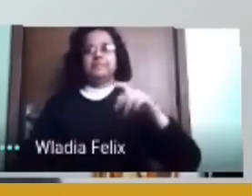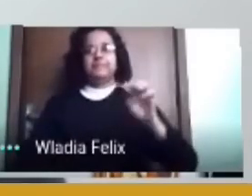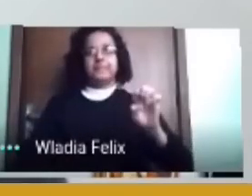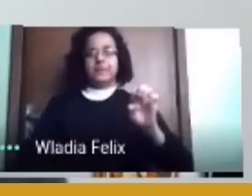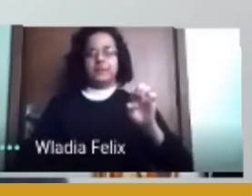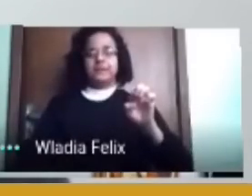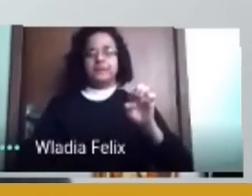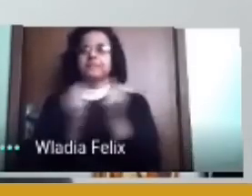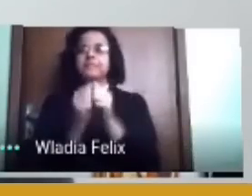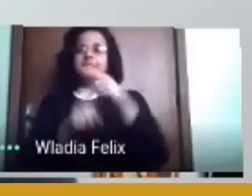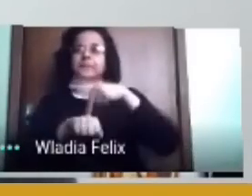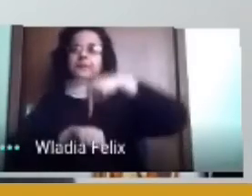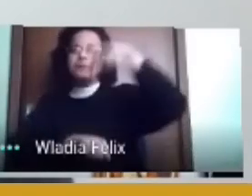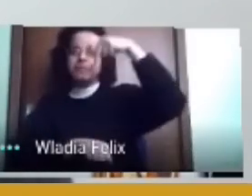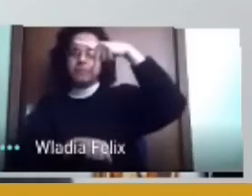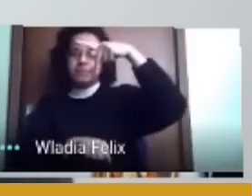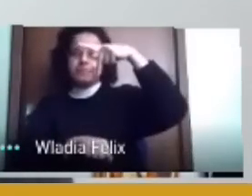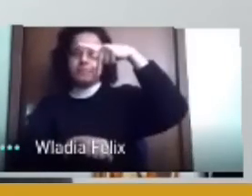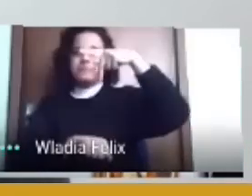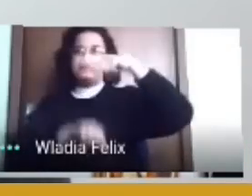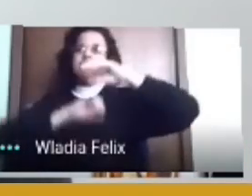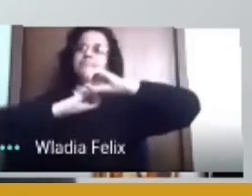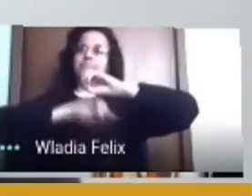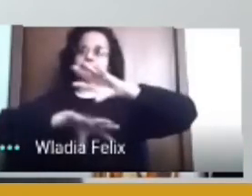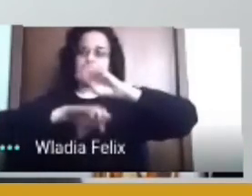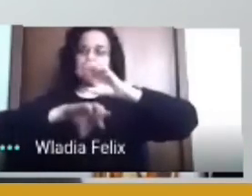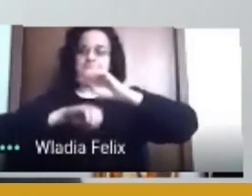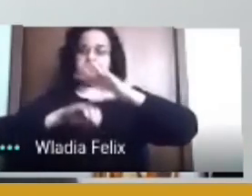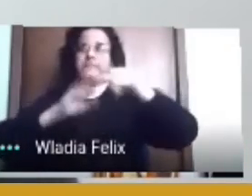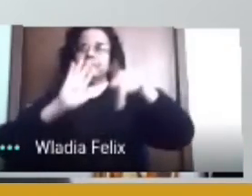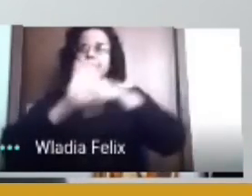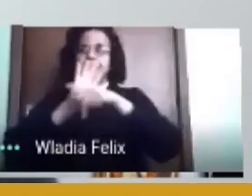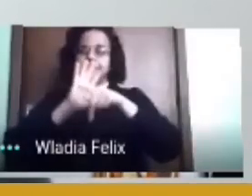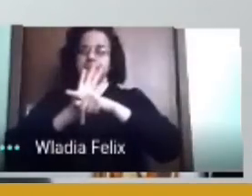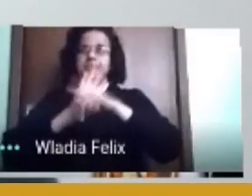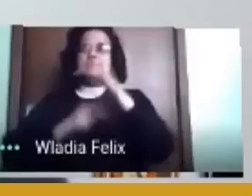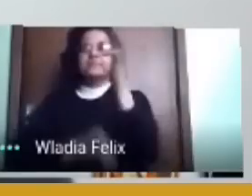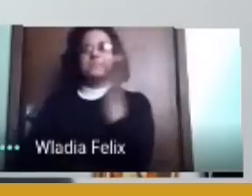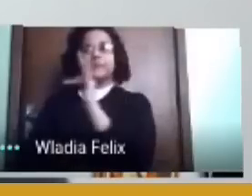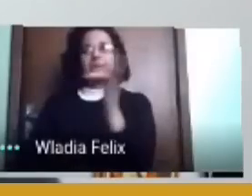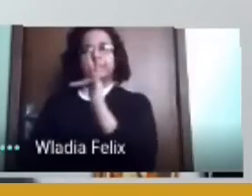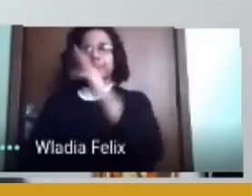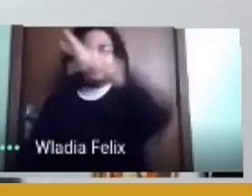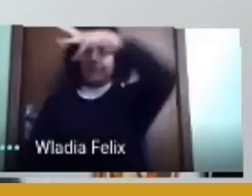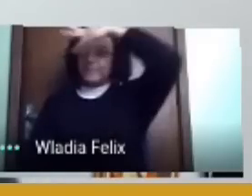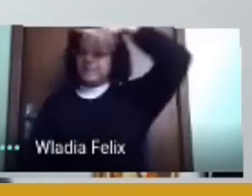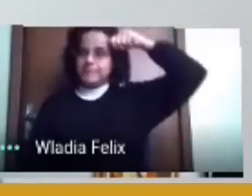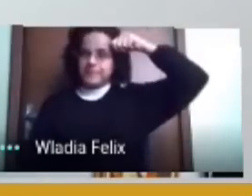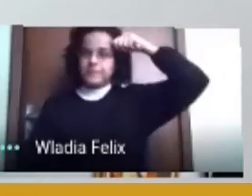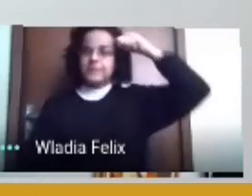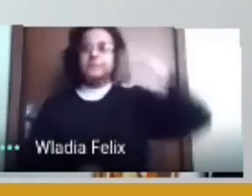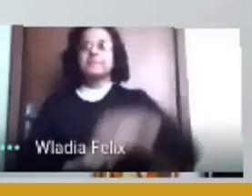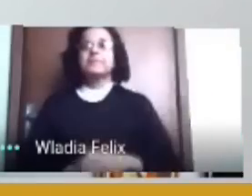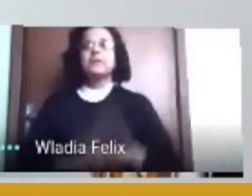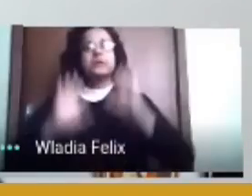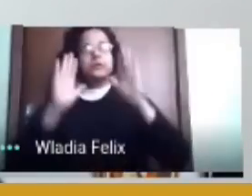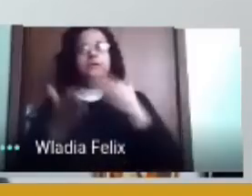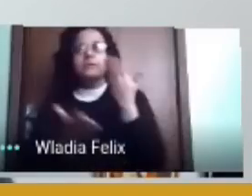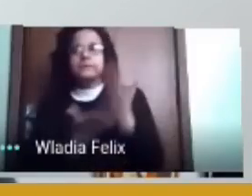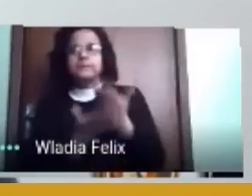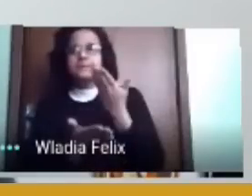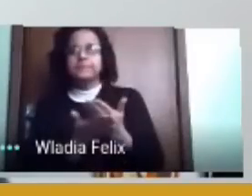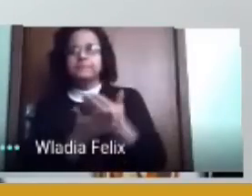da Universidade Federal do Amazonas. E eu estudo desde a minha graduação, desde o mestrado, eu fiz trabalho de